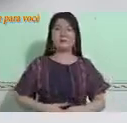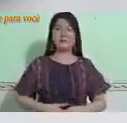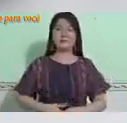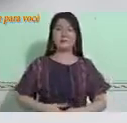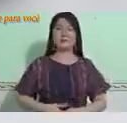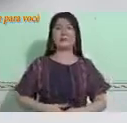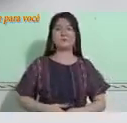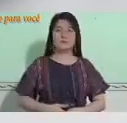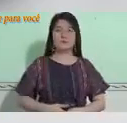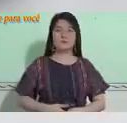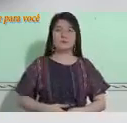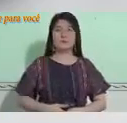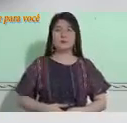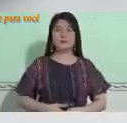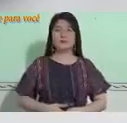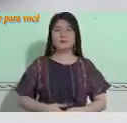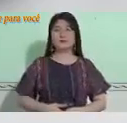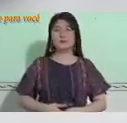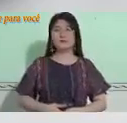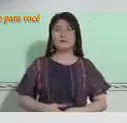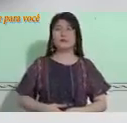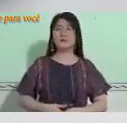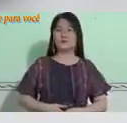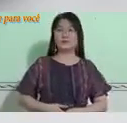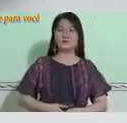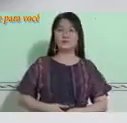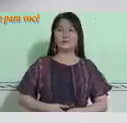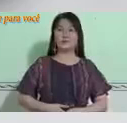SOMERNALTRITERUMATO acento agudo ideia veja os melhores alimentos